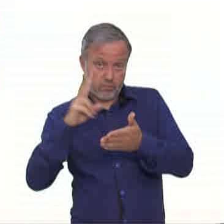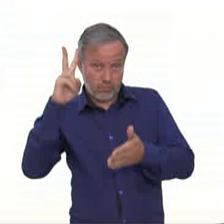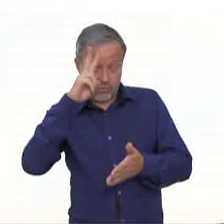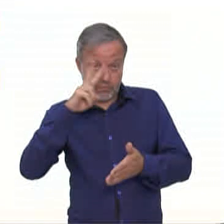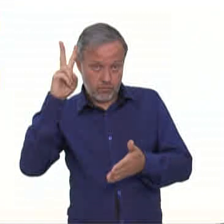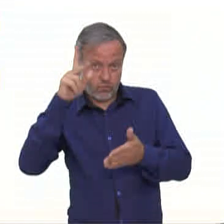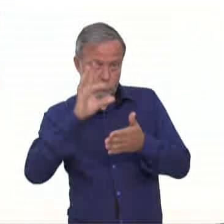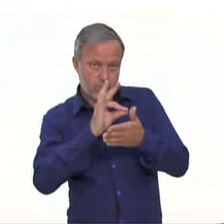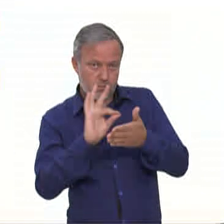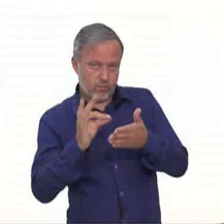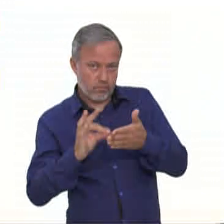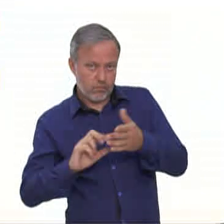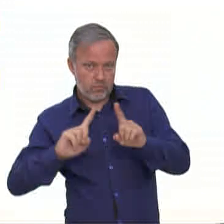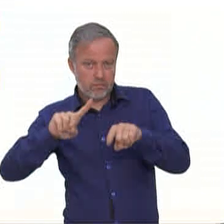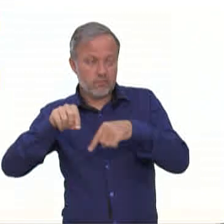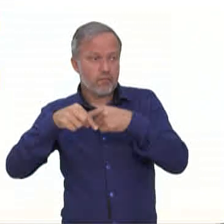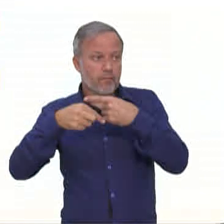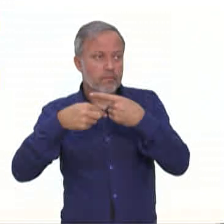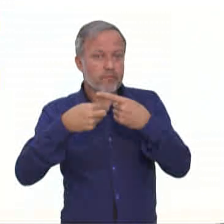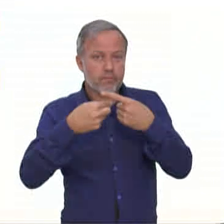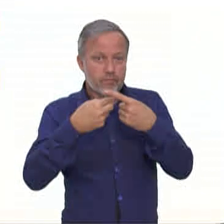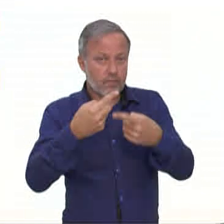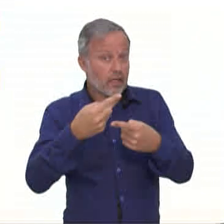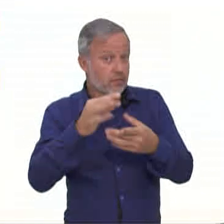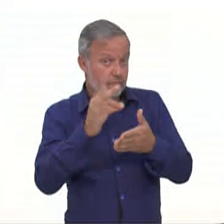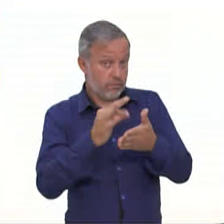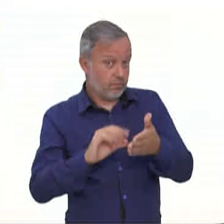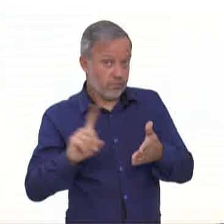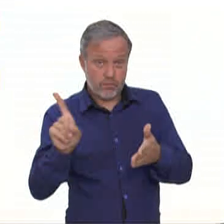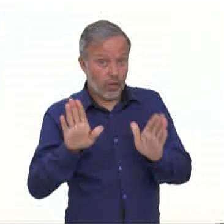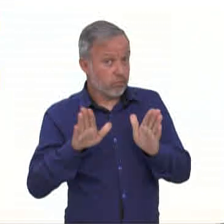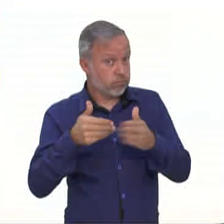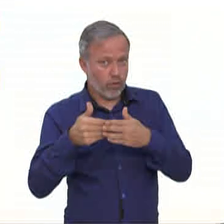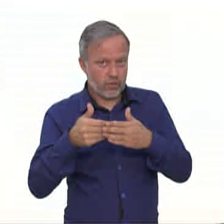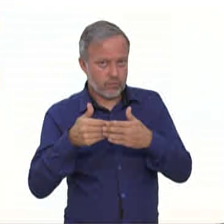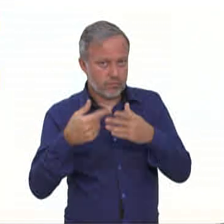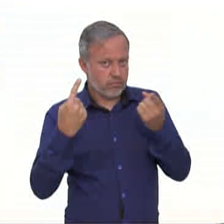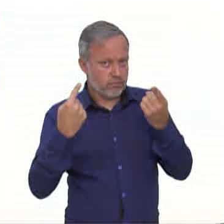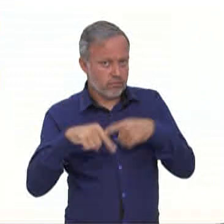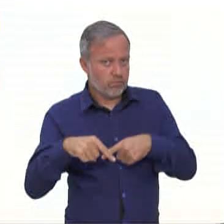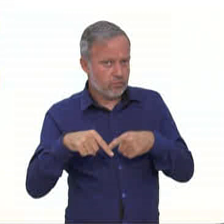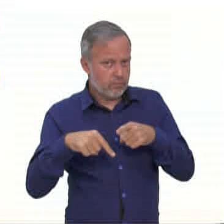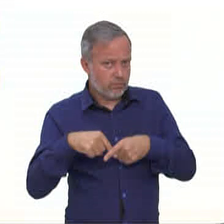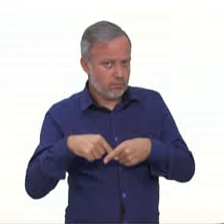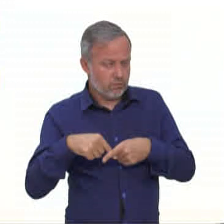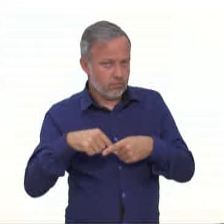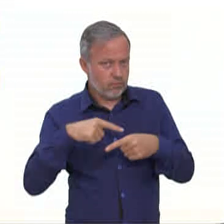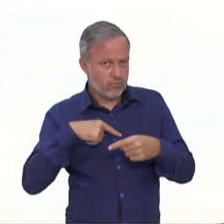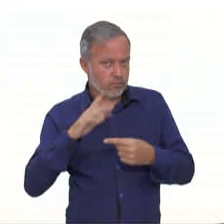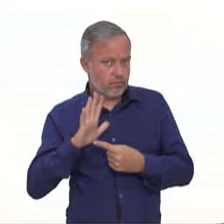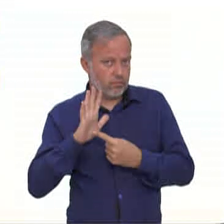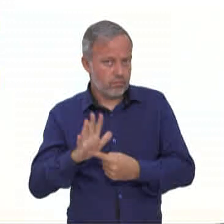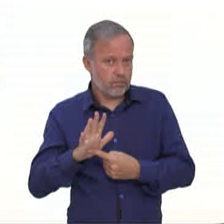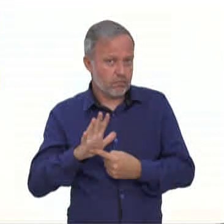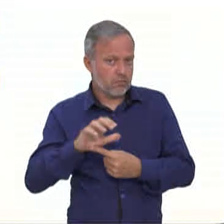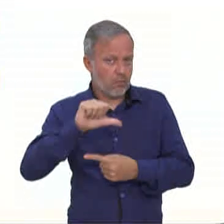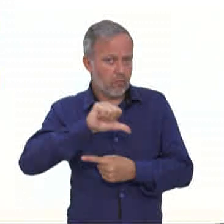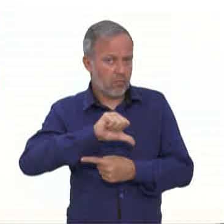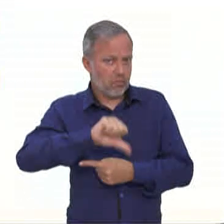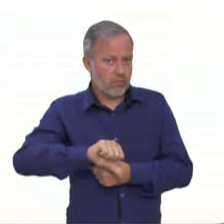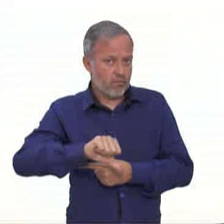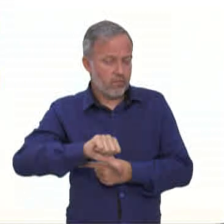enquanto outras são biografias não autorizadas e geralmente trazem aspectos